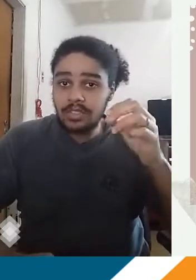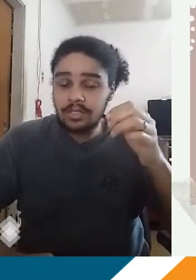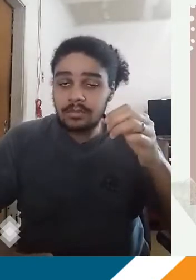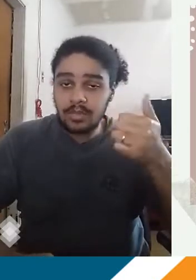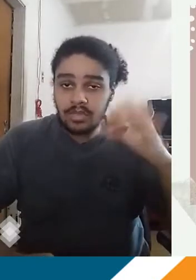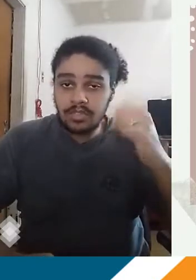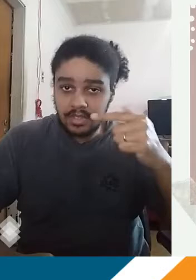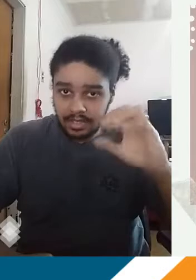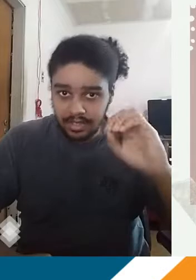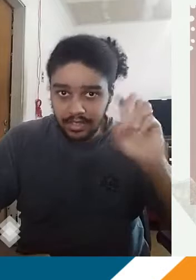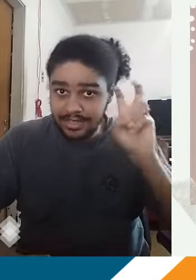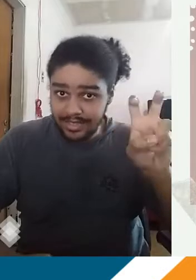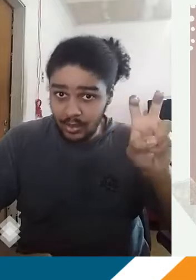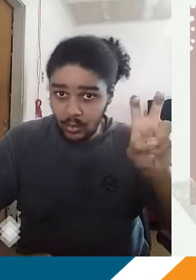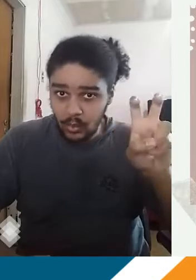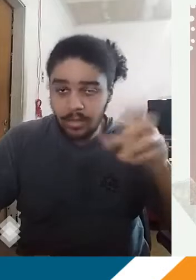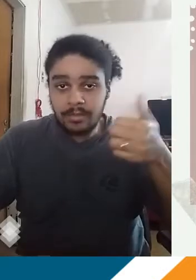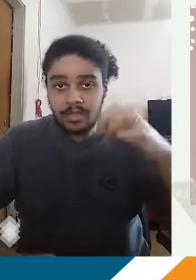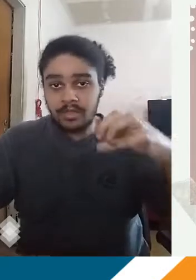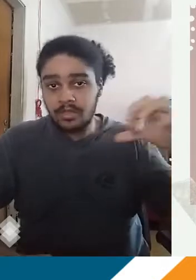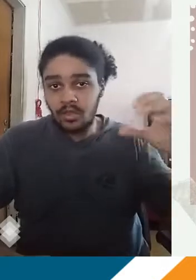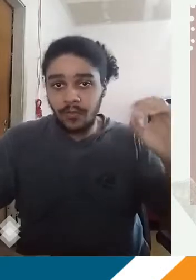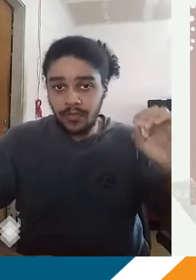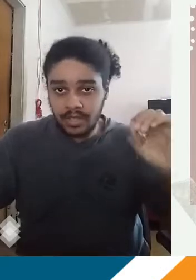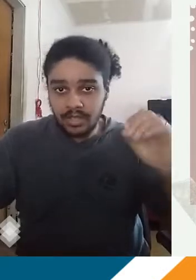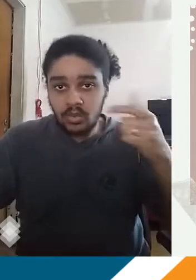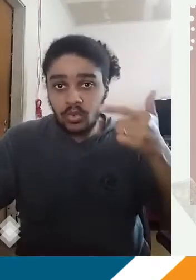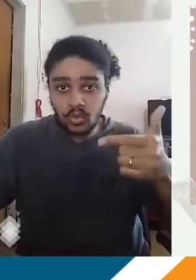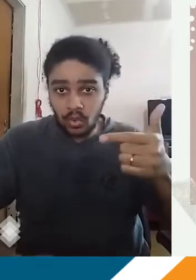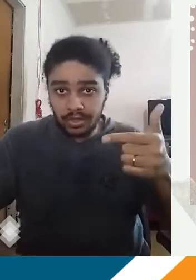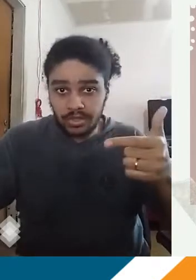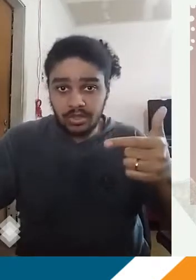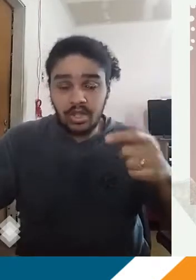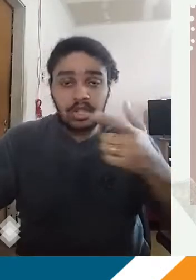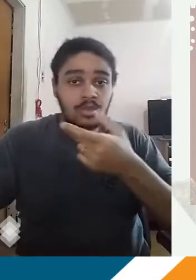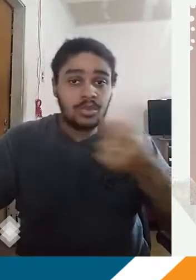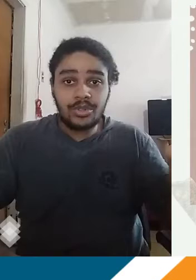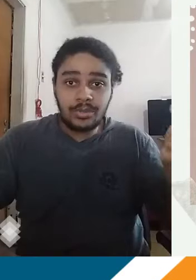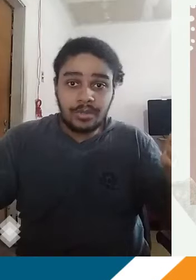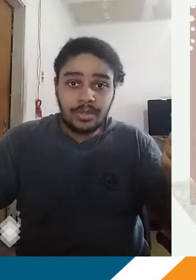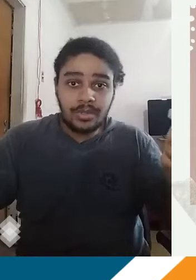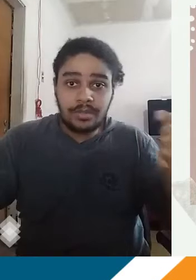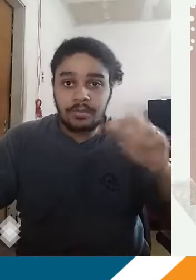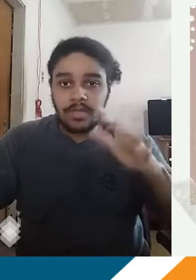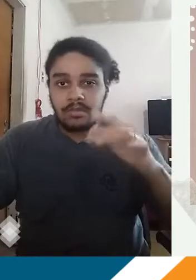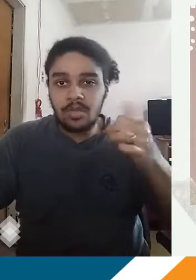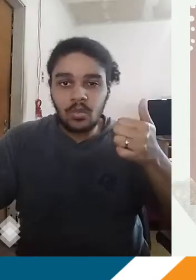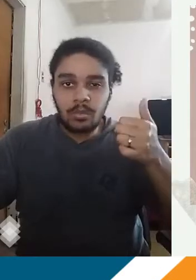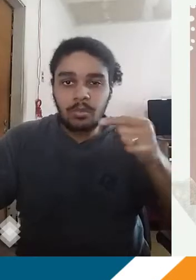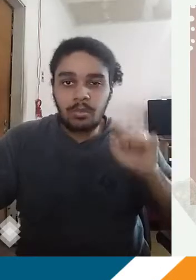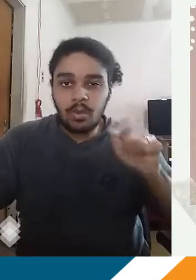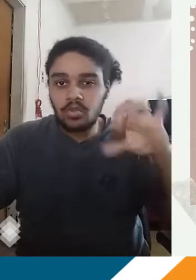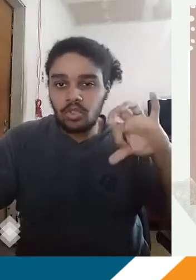em 1970 de 5,76, em 1990 de 2,89 e em 2000, nos